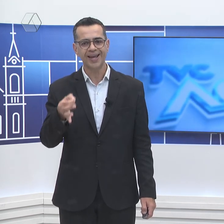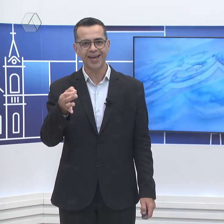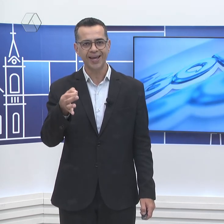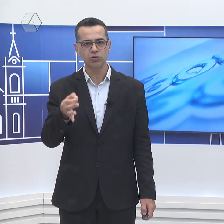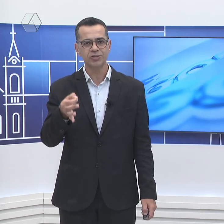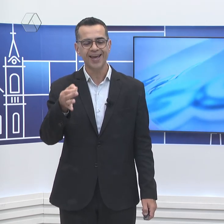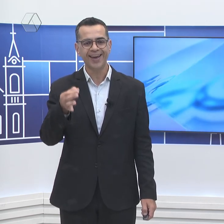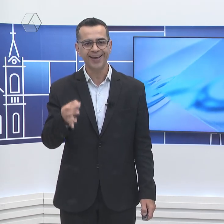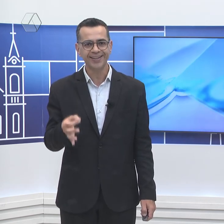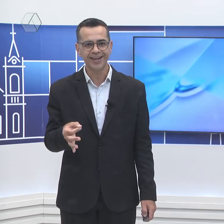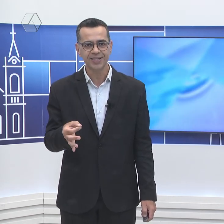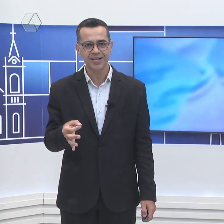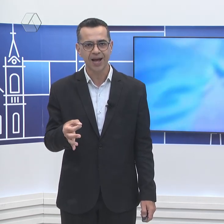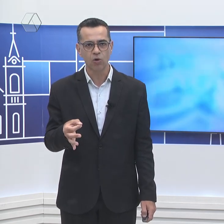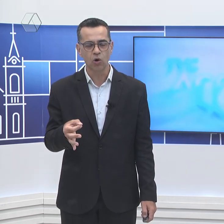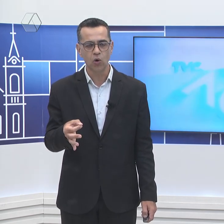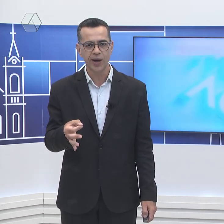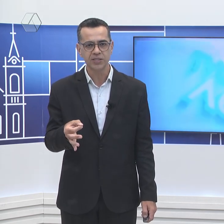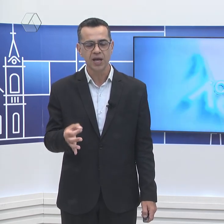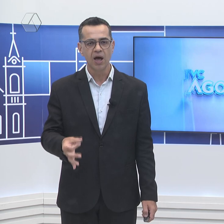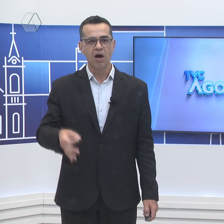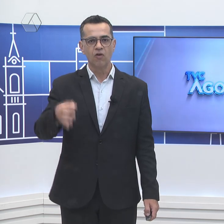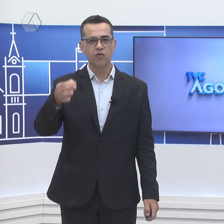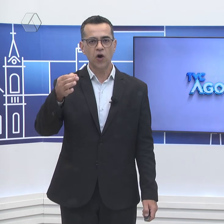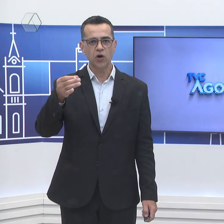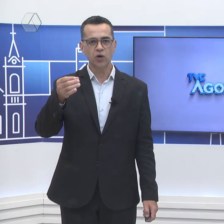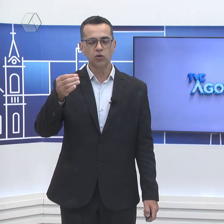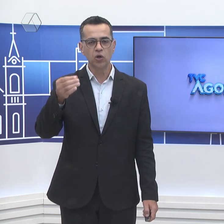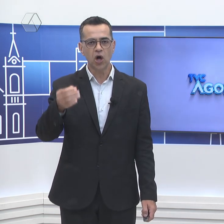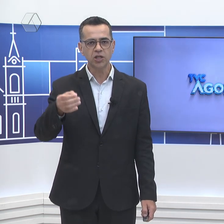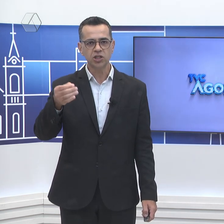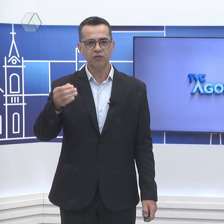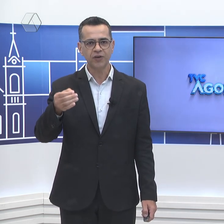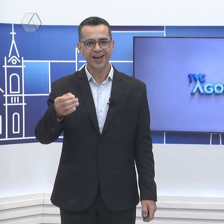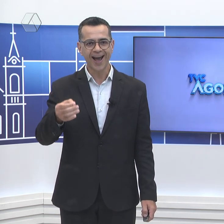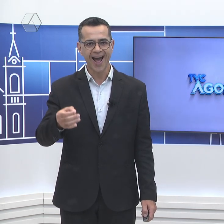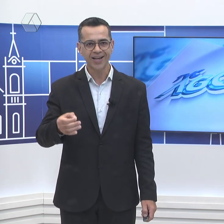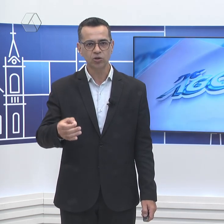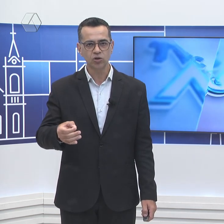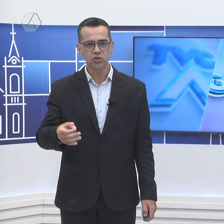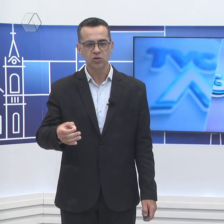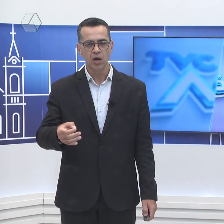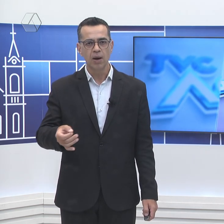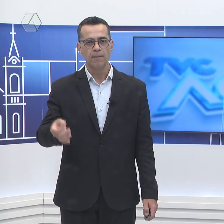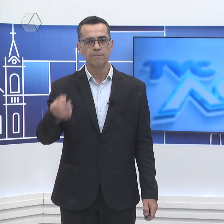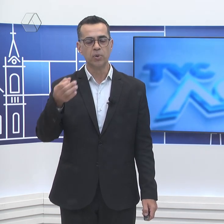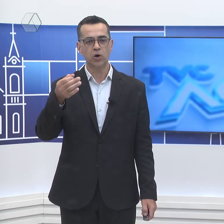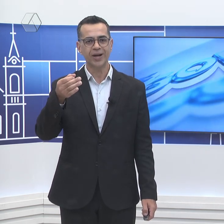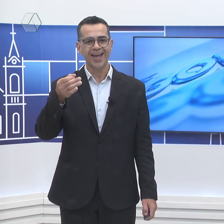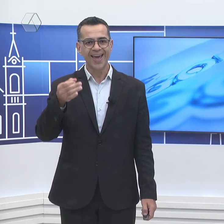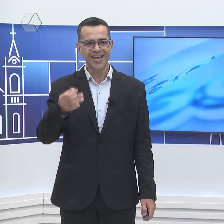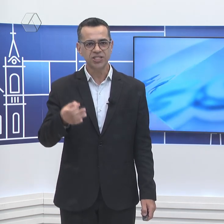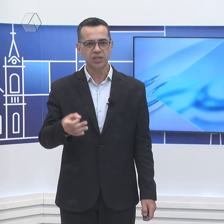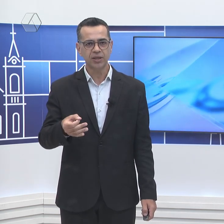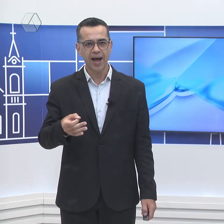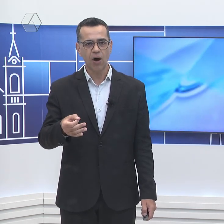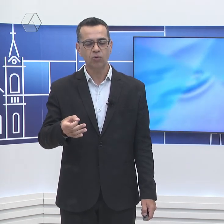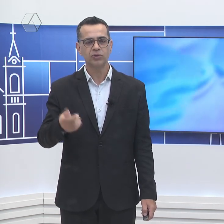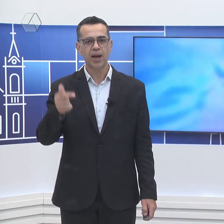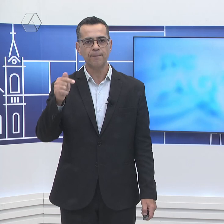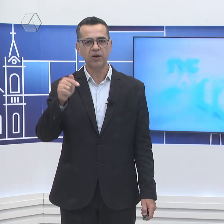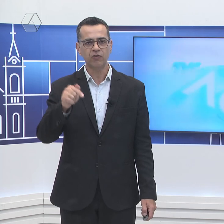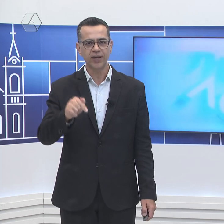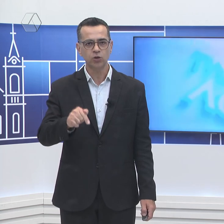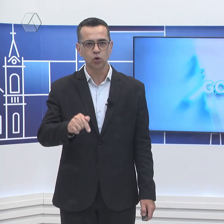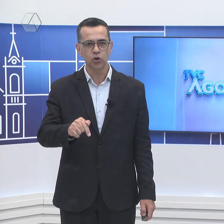de terrenos em Três Lagoas foram notificados por edital